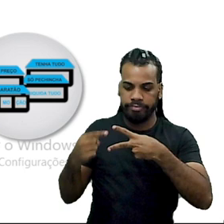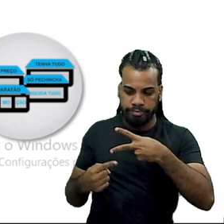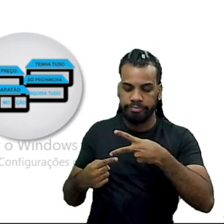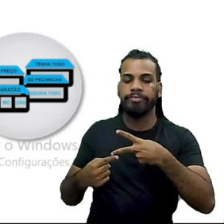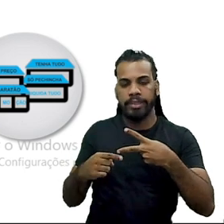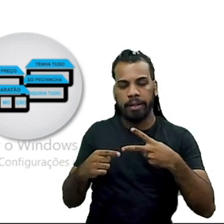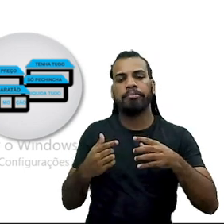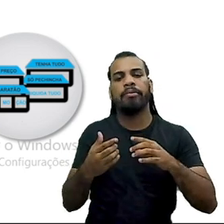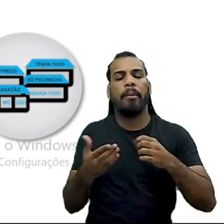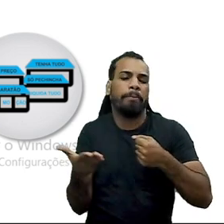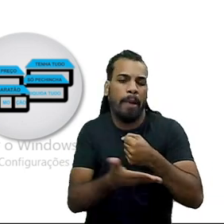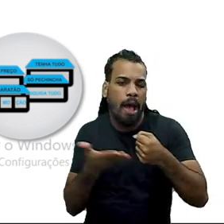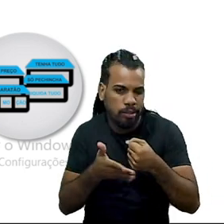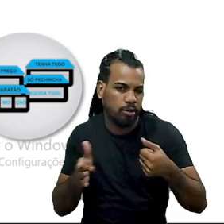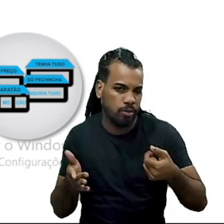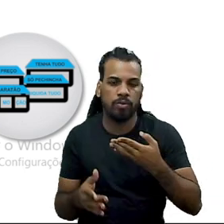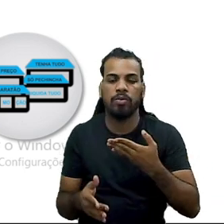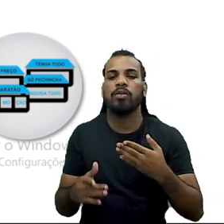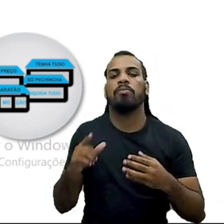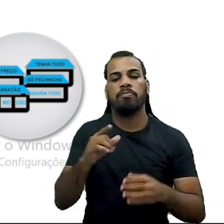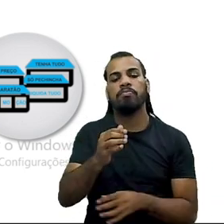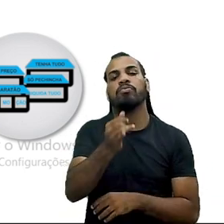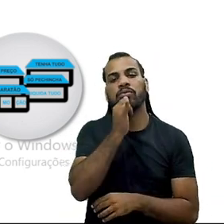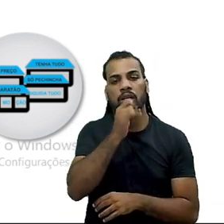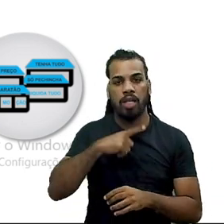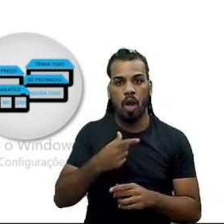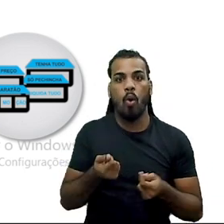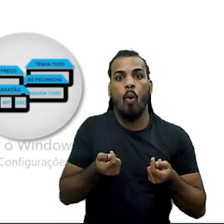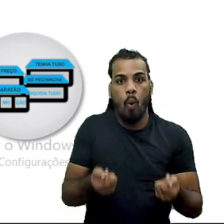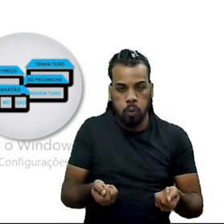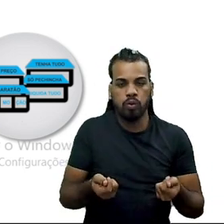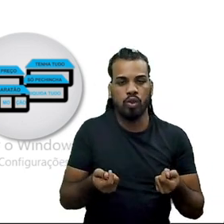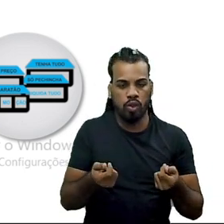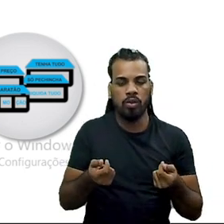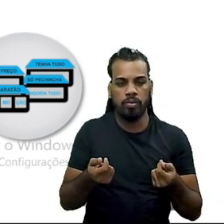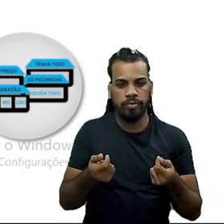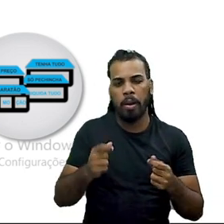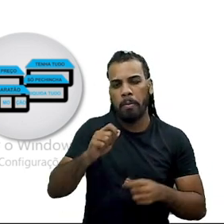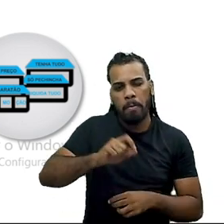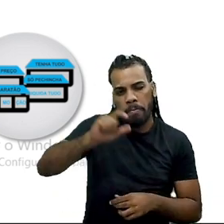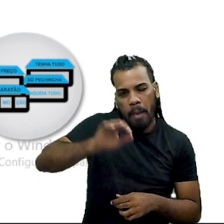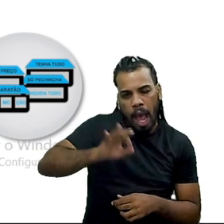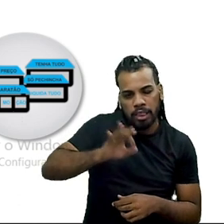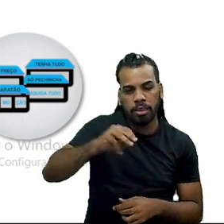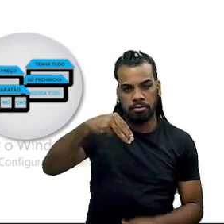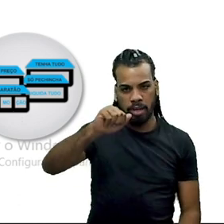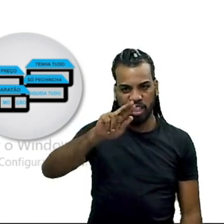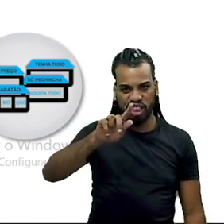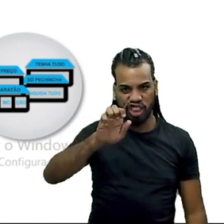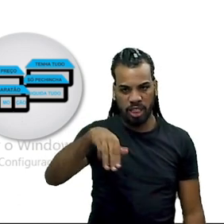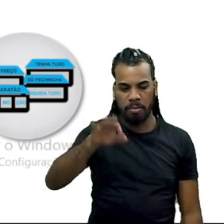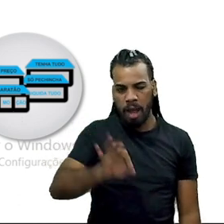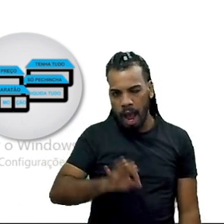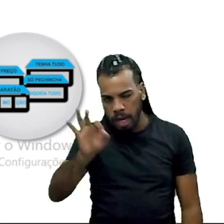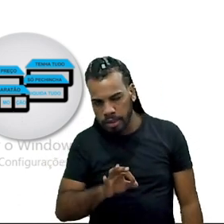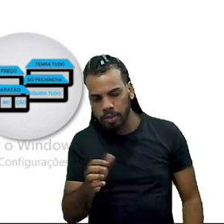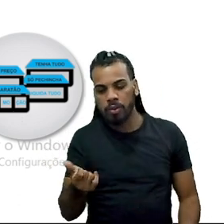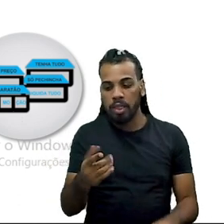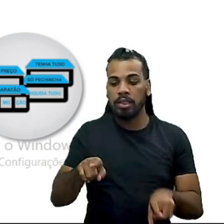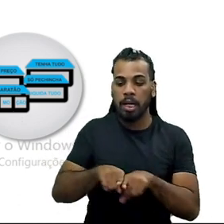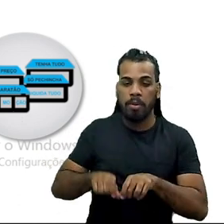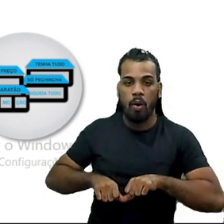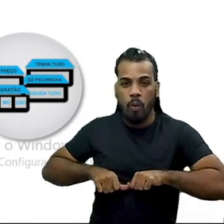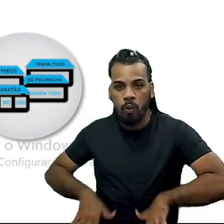critérios básicos. Levando em conta os custos, despesa e a margem e o outro é justamente considerando os preços praticados pelo